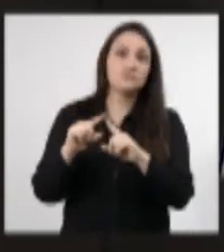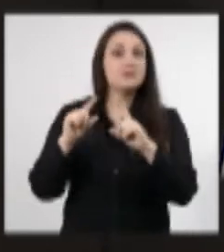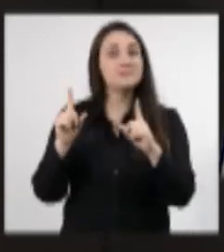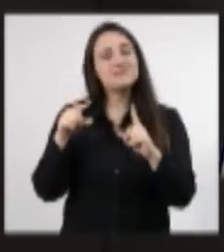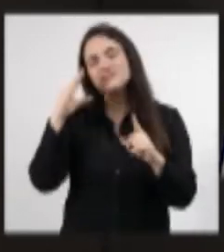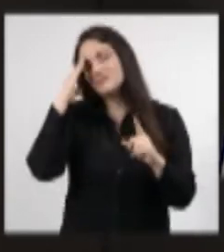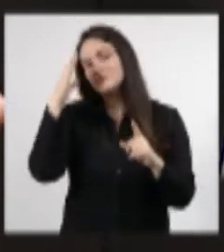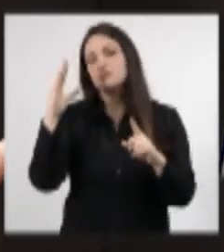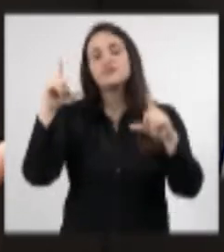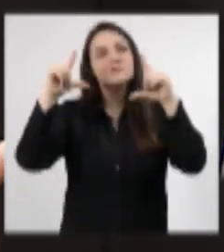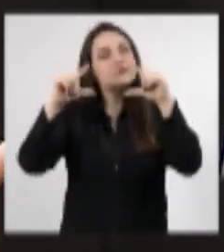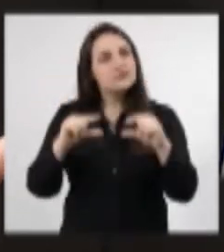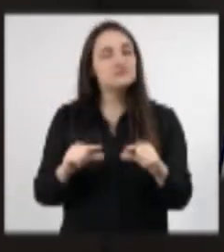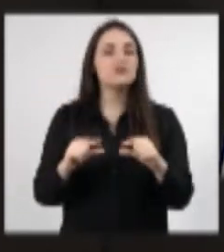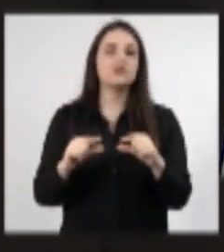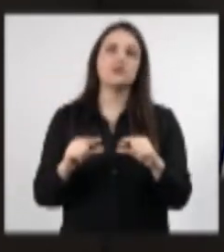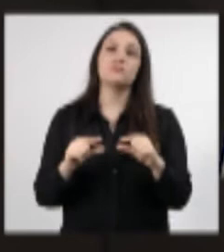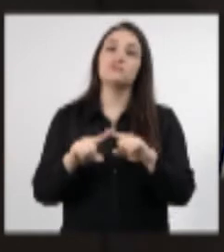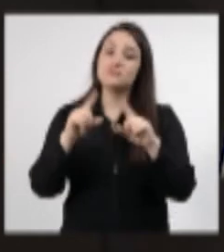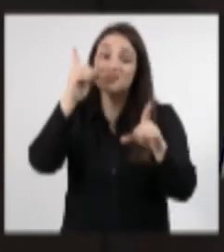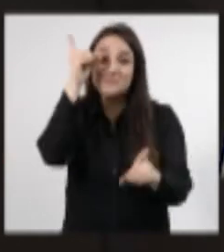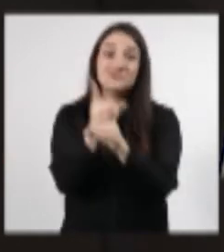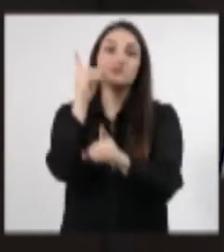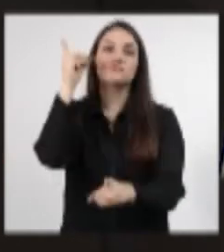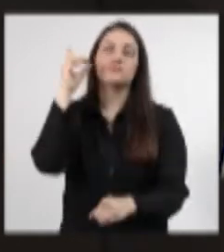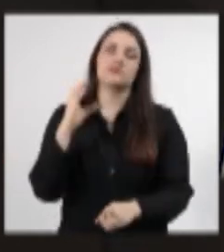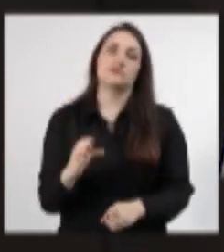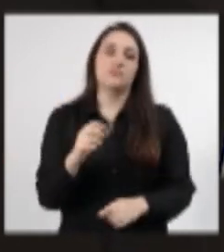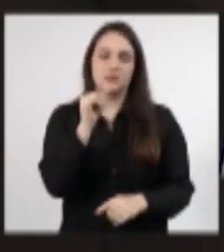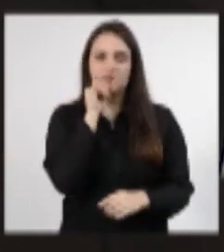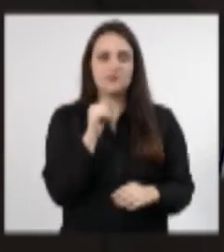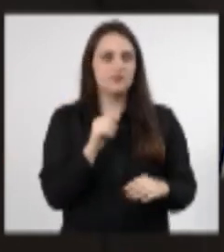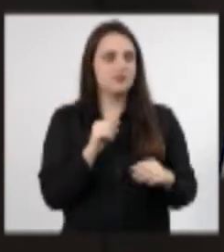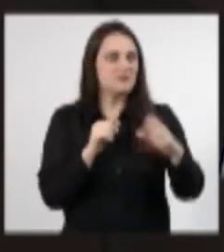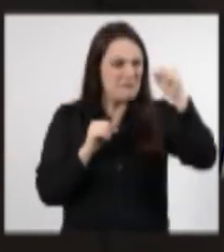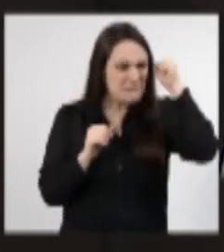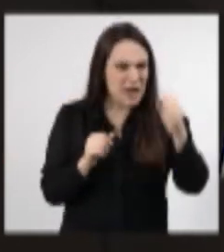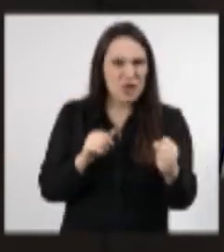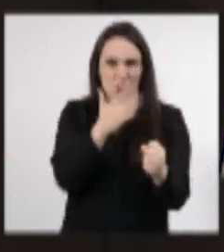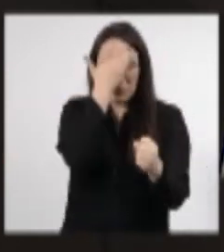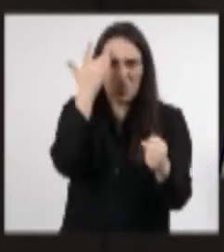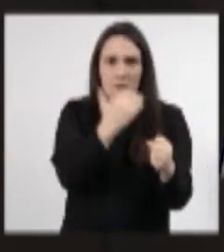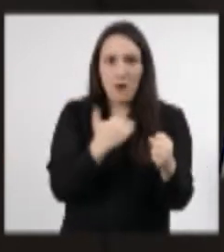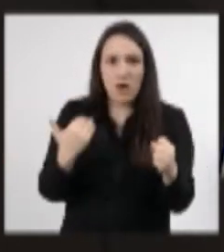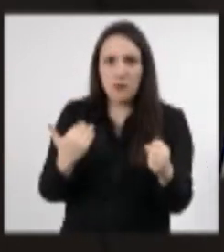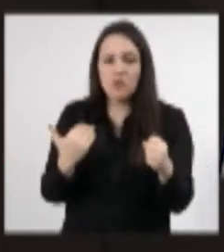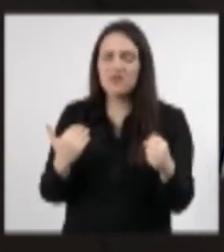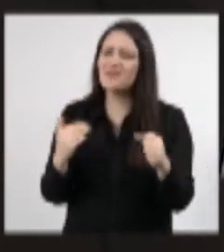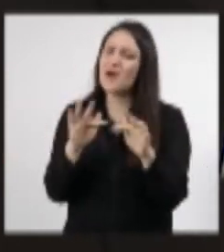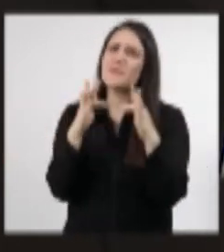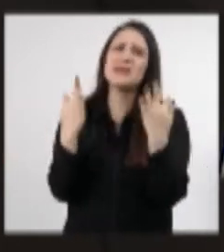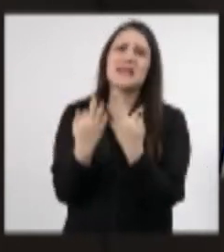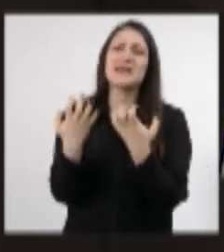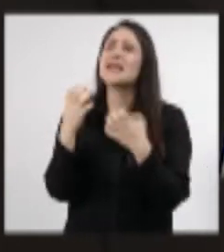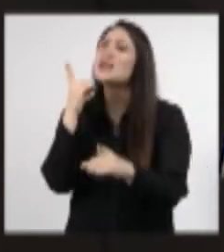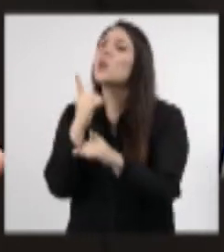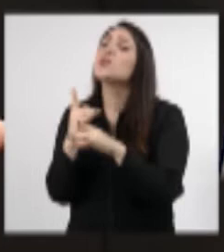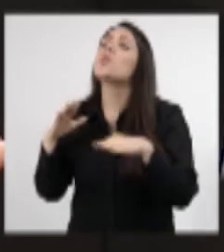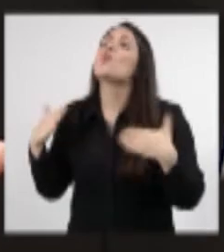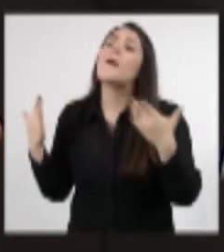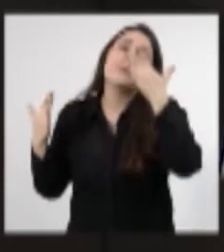elucidação, ou seja, é um crime contra a vida, em que a sociedade espera uma resposta, a família espera uma resposta, e